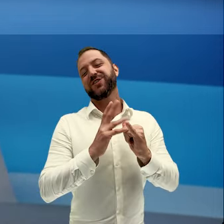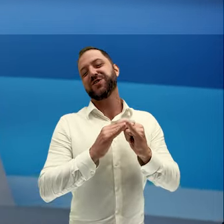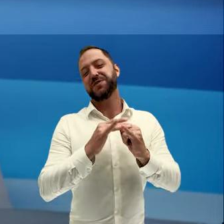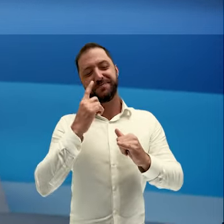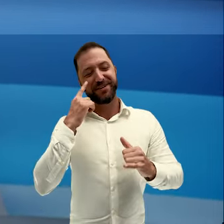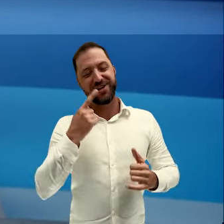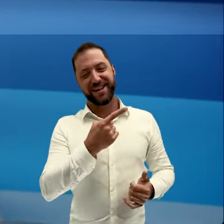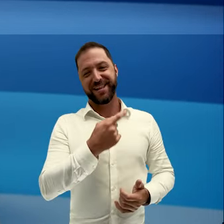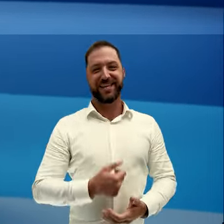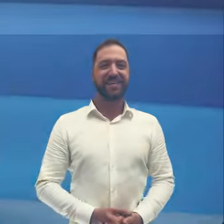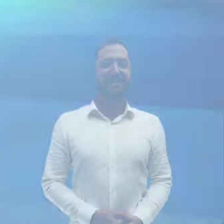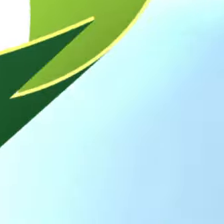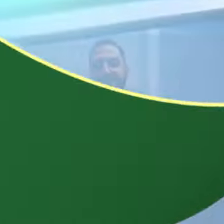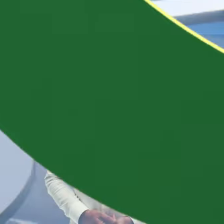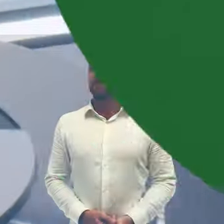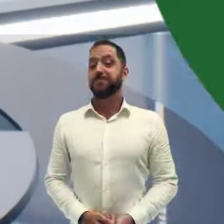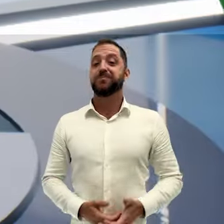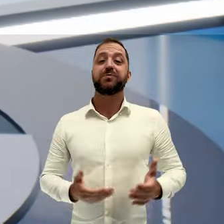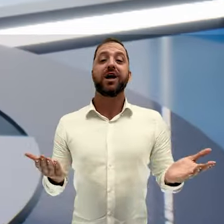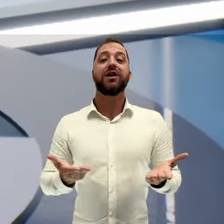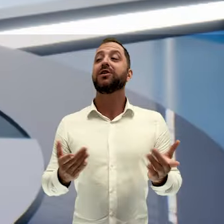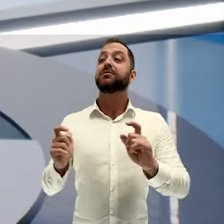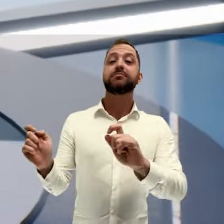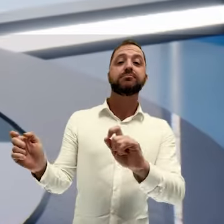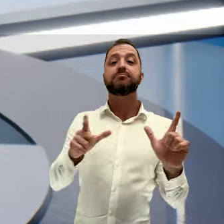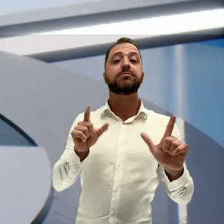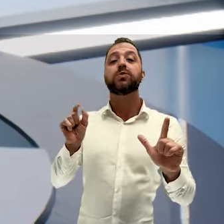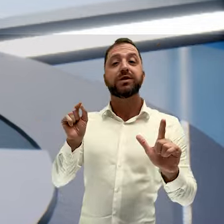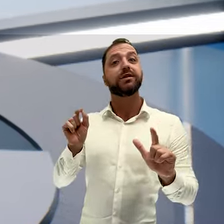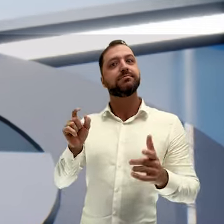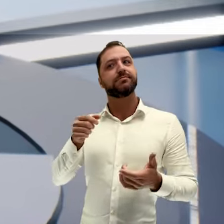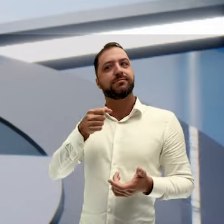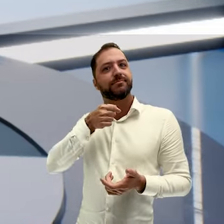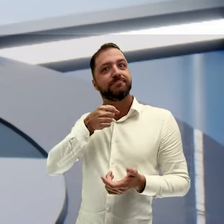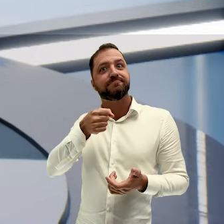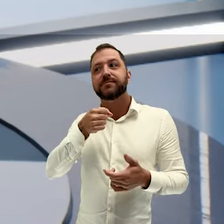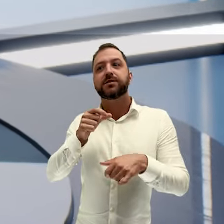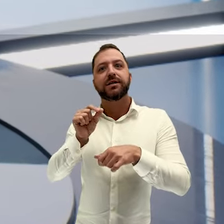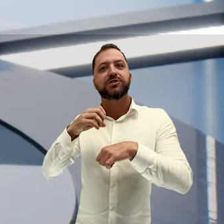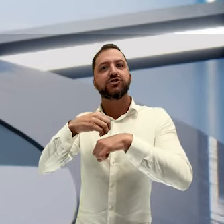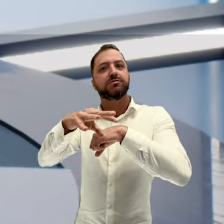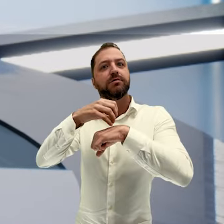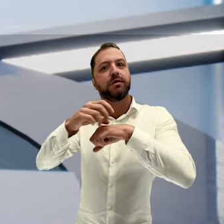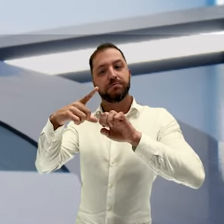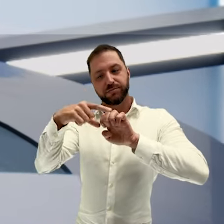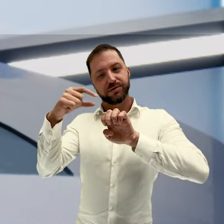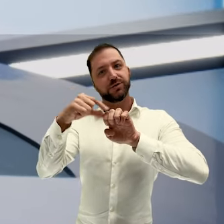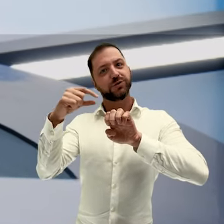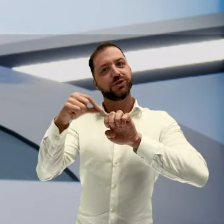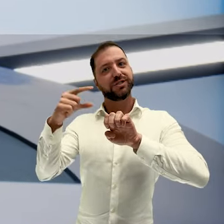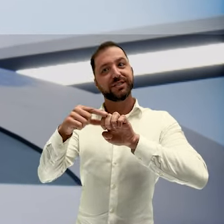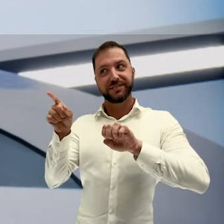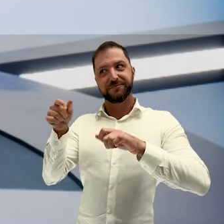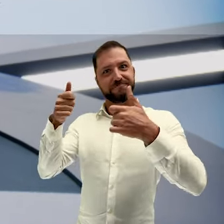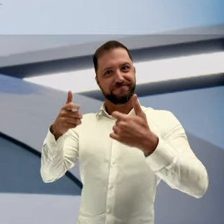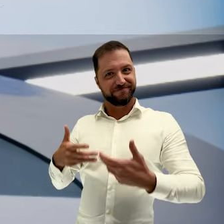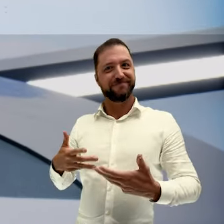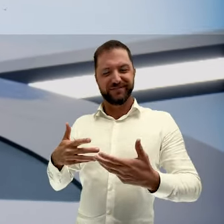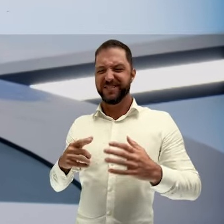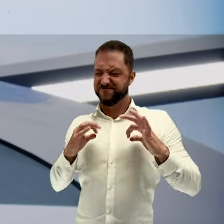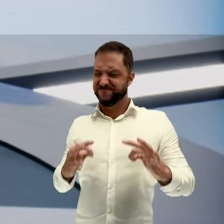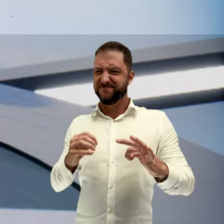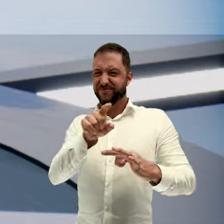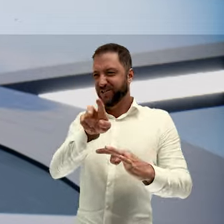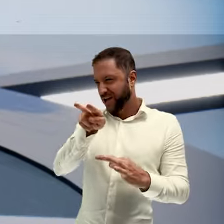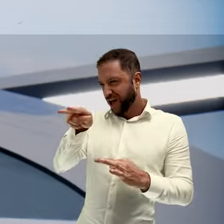do YouTube, beleza? Tá começando mais uma edição do Ressoar Empreendedorismo e hoje eu tenho certeza que você vai